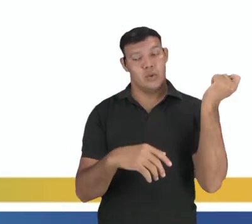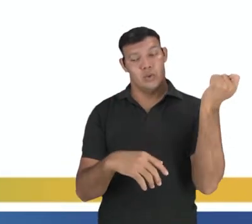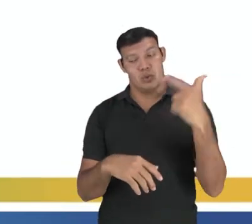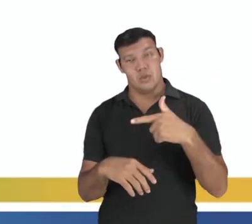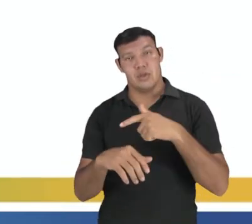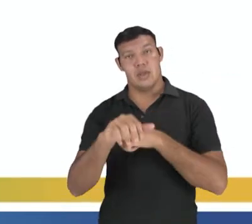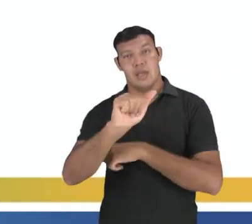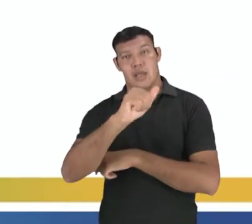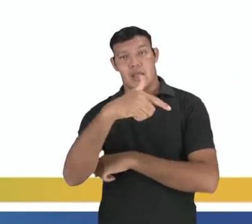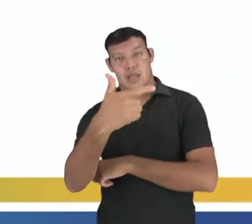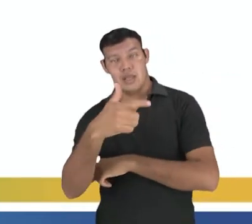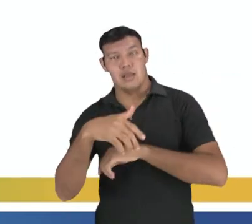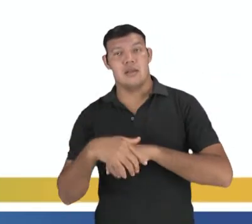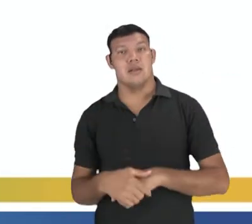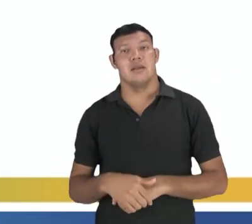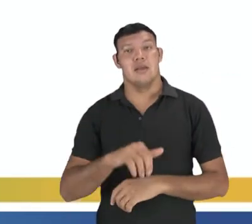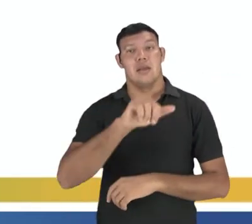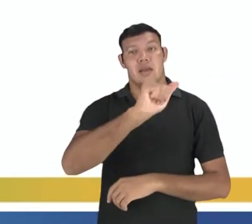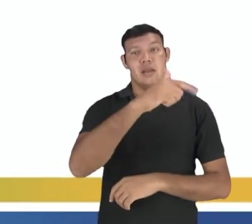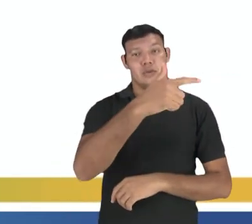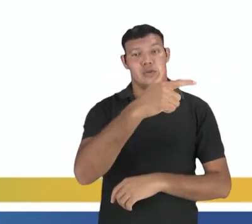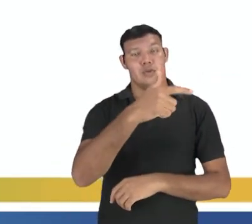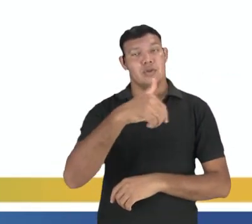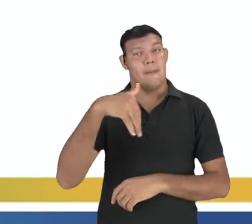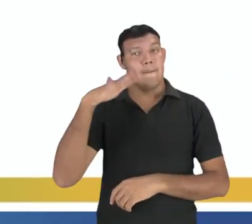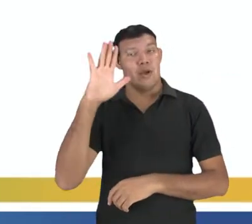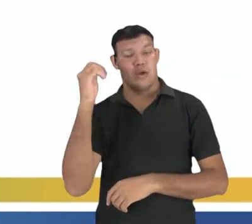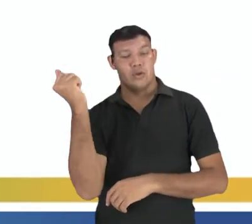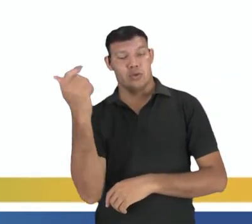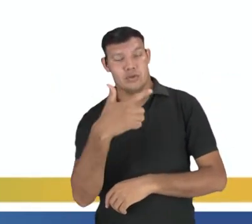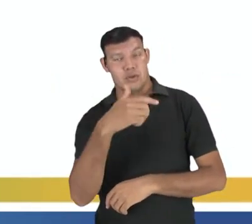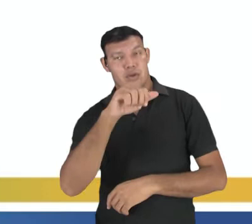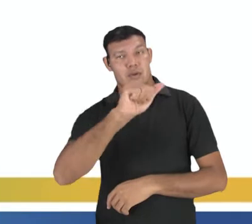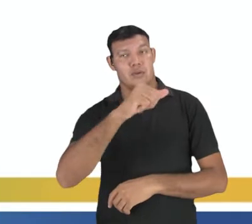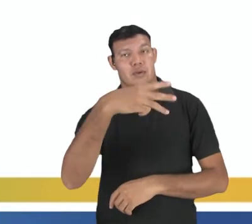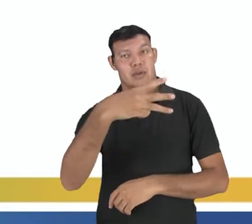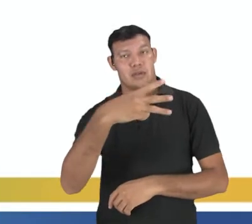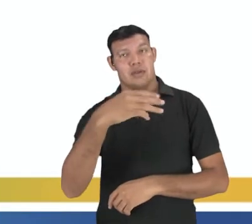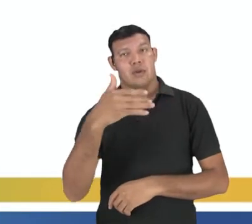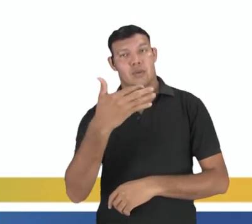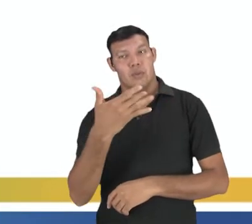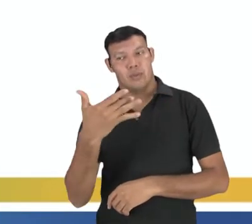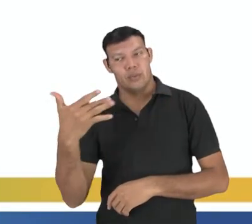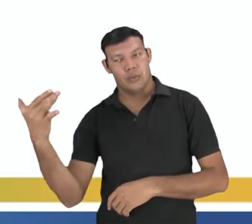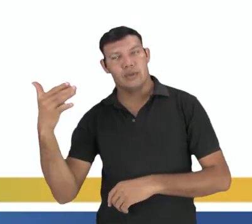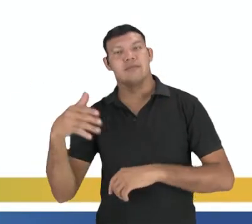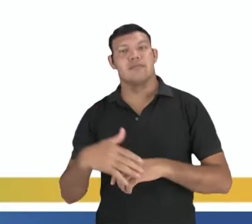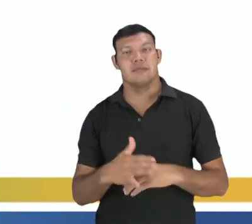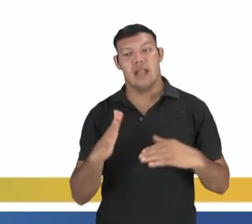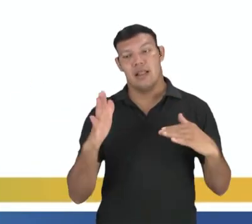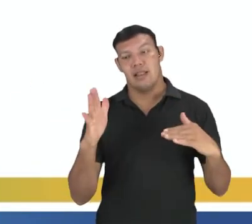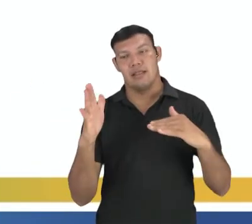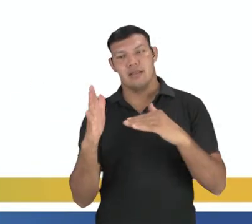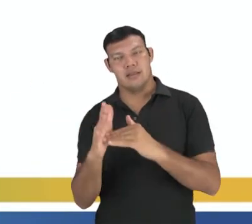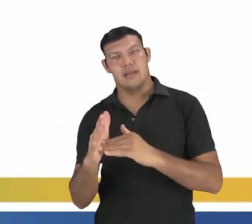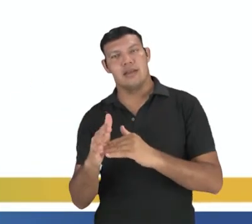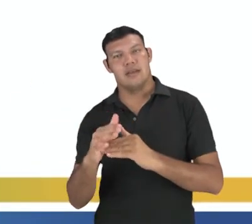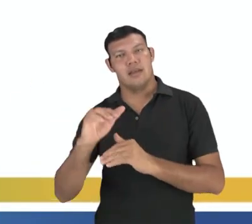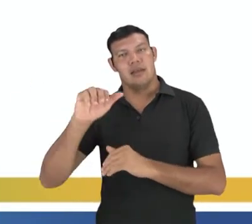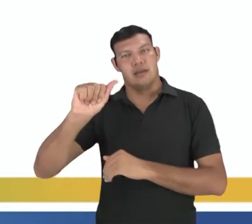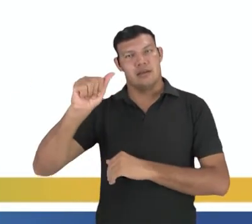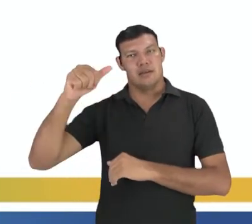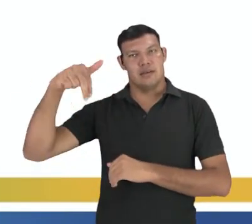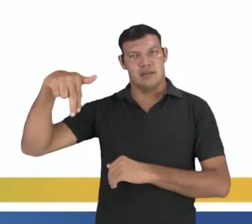o A2 é maior do que o A3, o A3 é maior do que o A4 e assim sucessivamente, até um certo